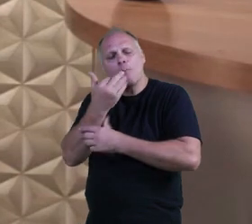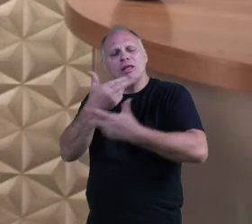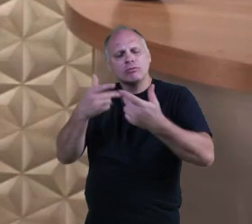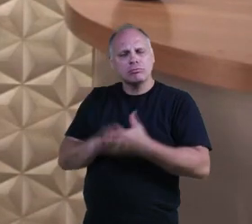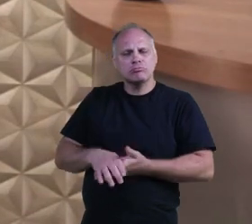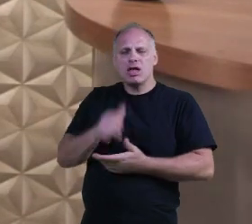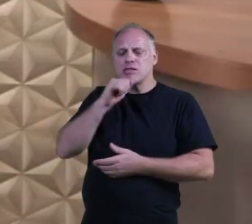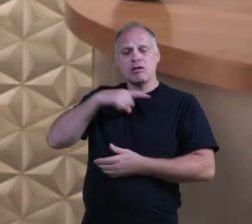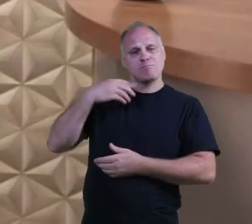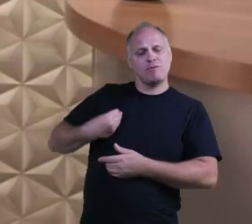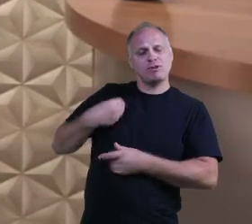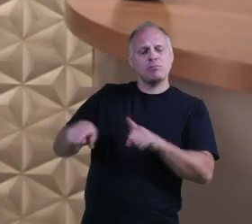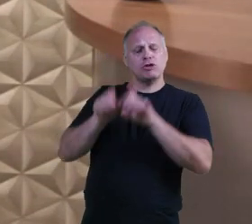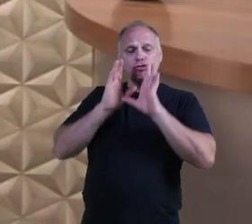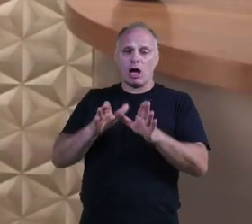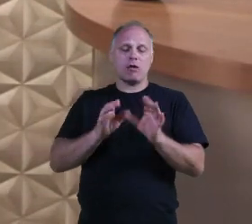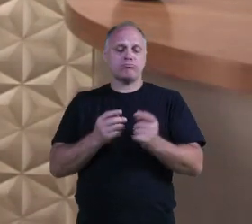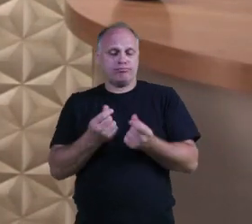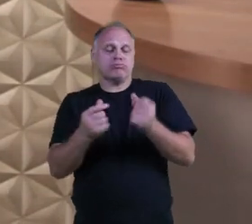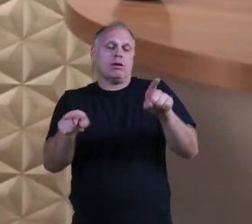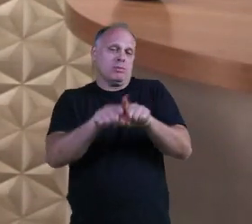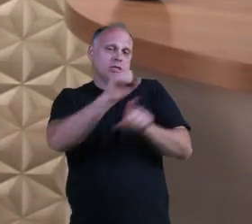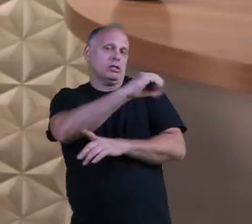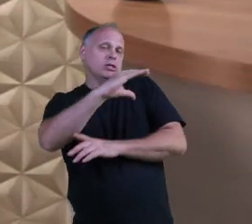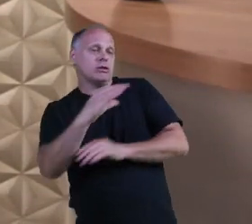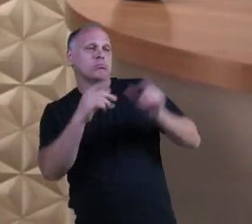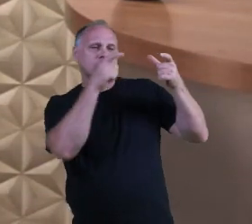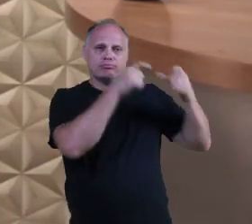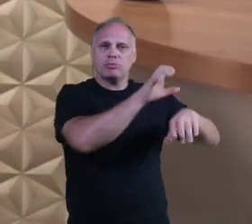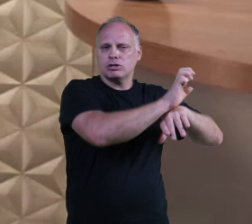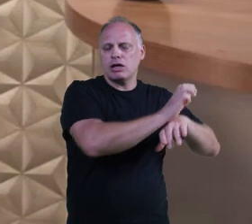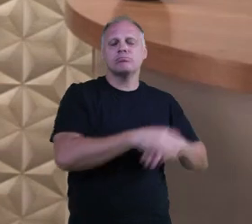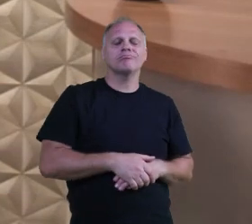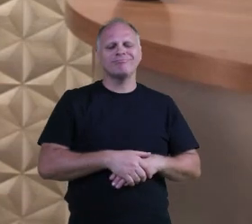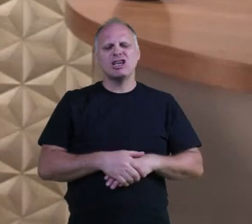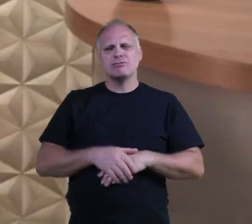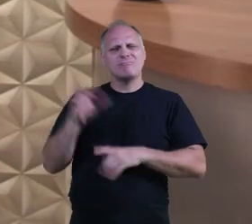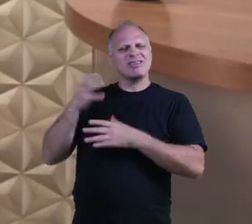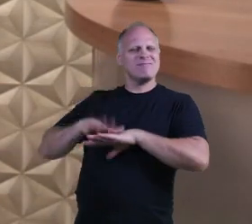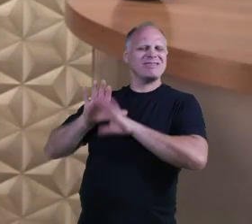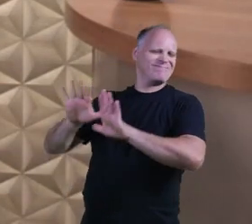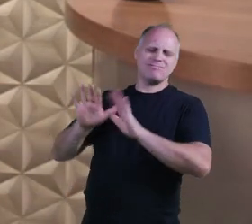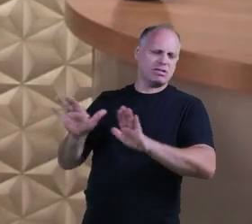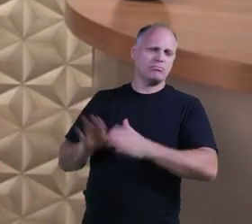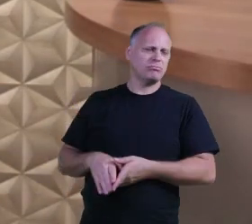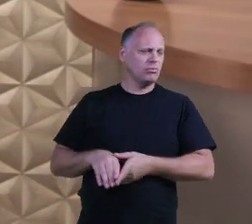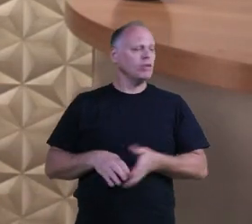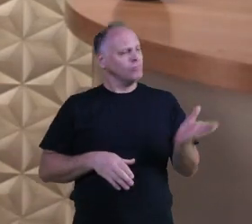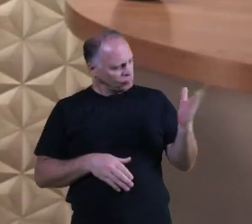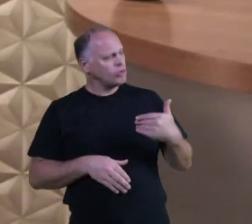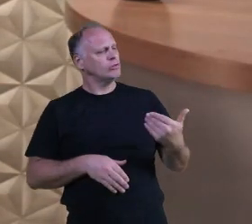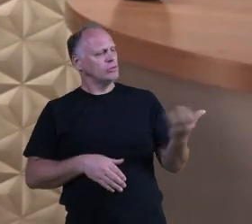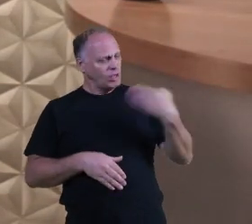E voltei, vim a visitar minha mãe. E aqui o Alexandre, que era meu contador, ele